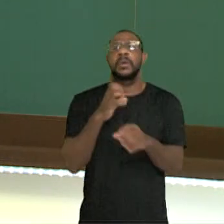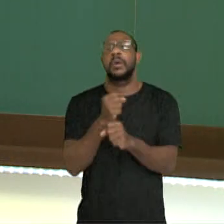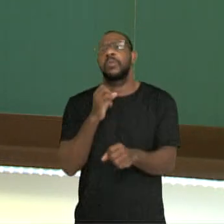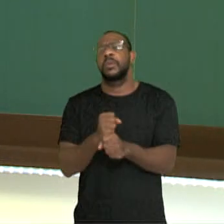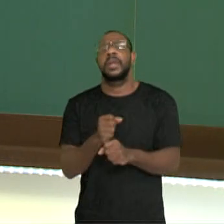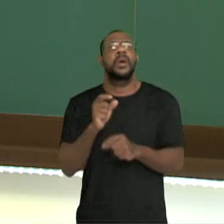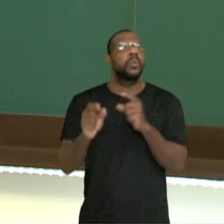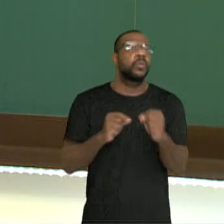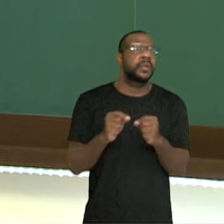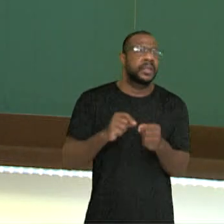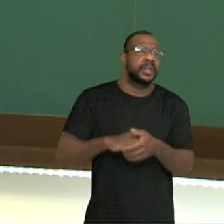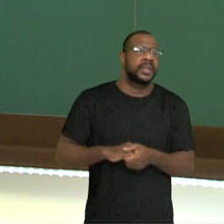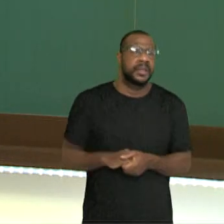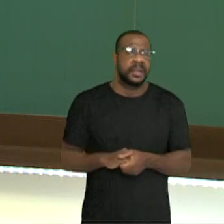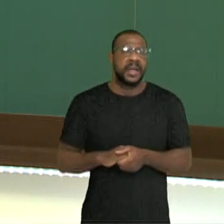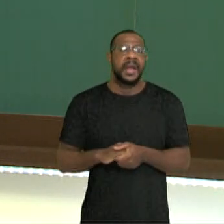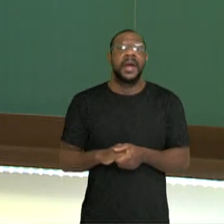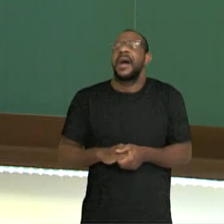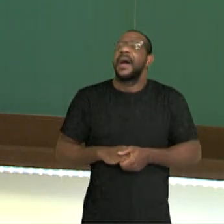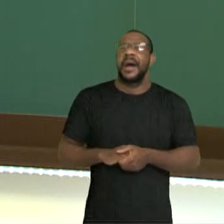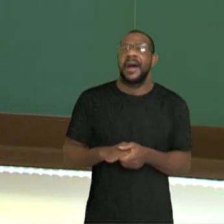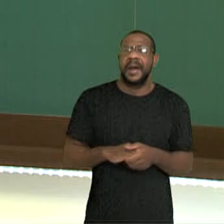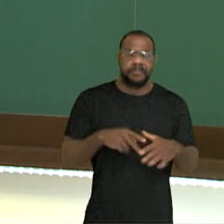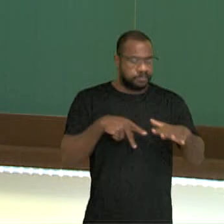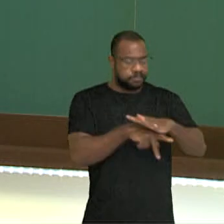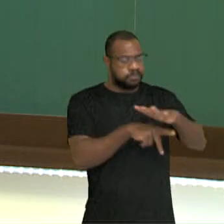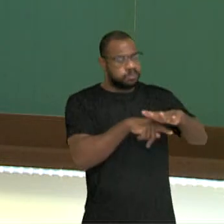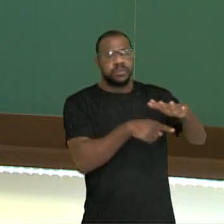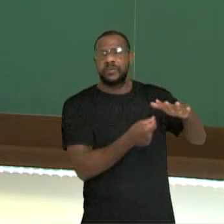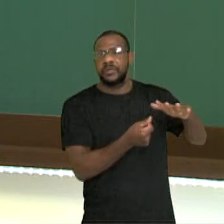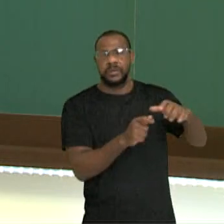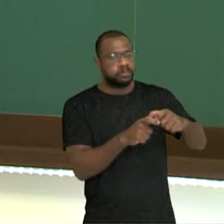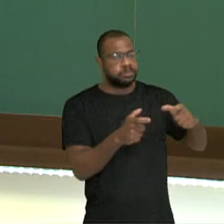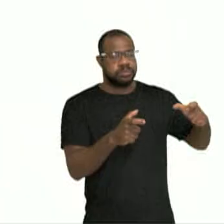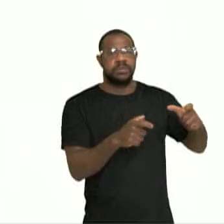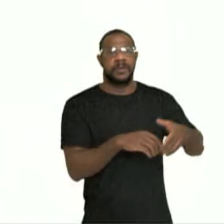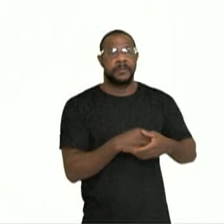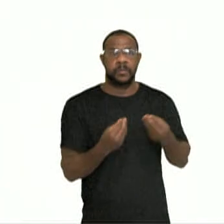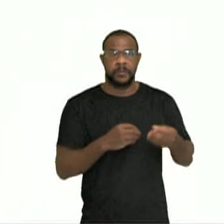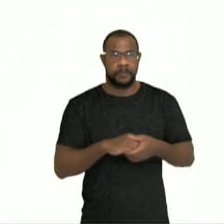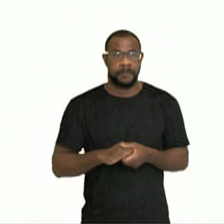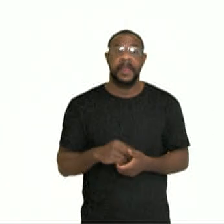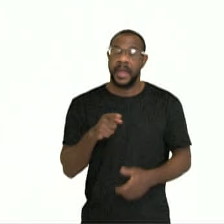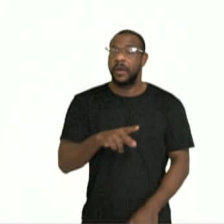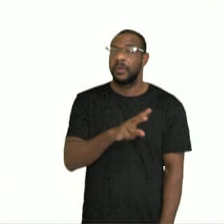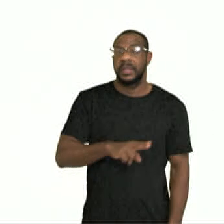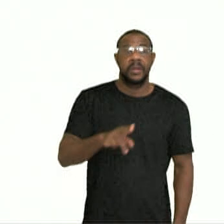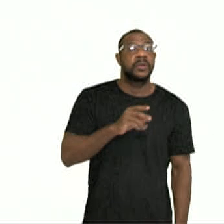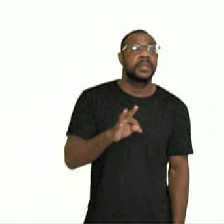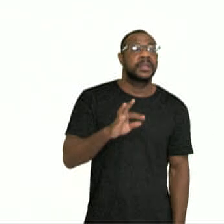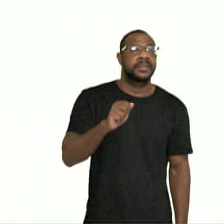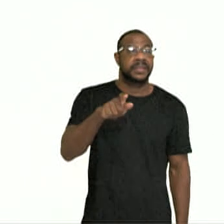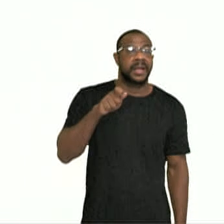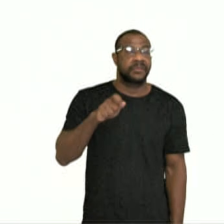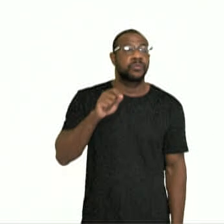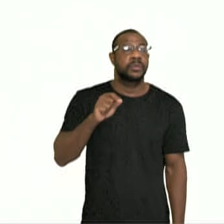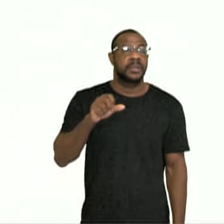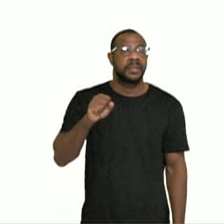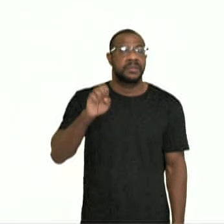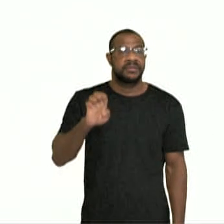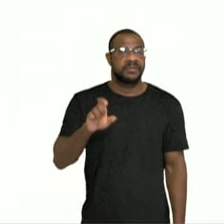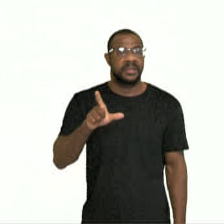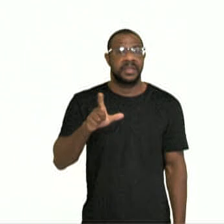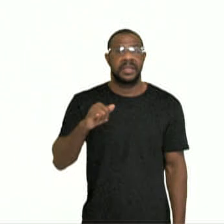calculado a poupança ali, o rendimento dela? Então lá, ele é usado a taxa Selic, já ouviram falar da